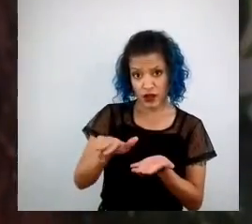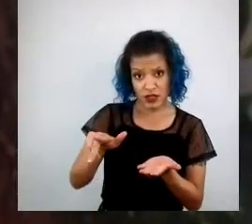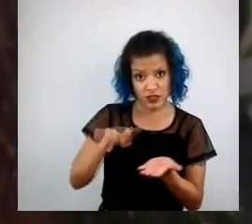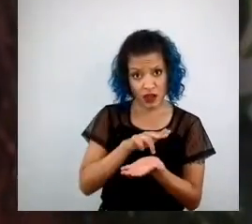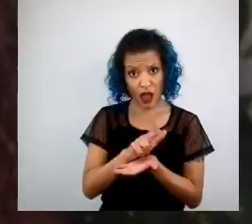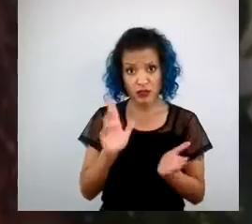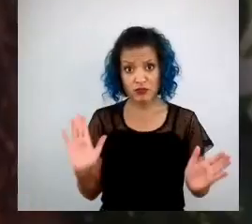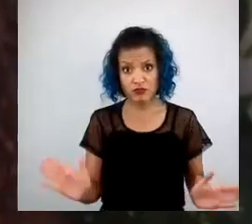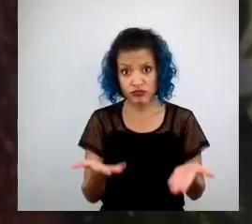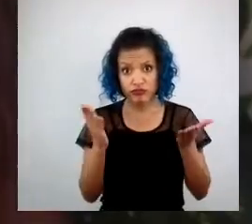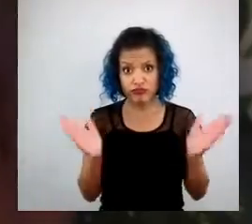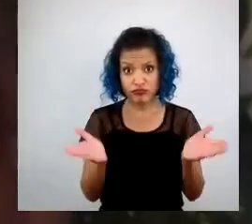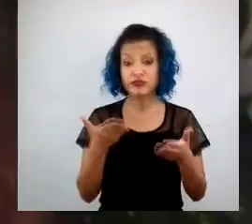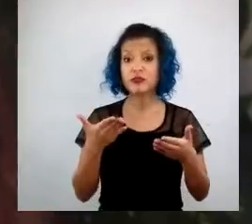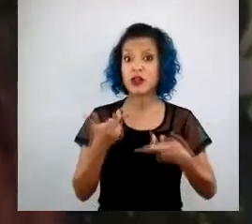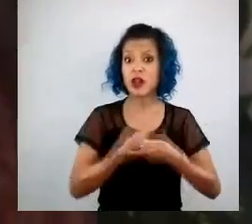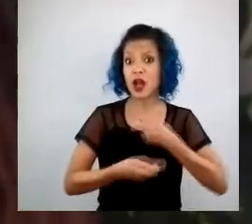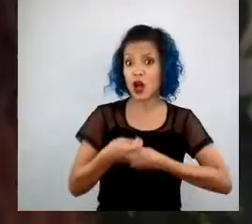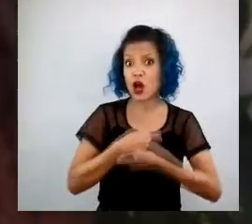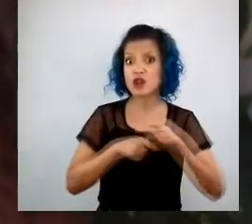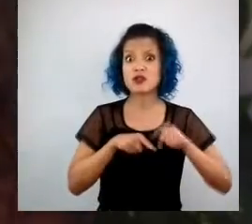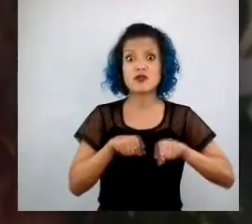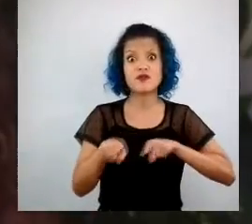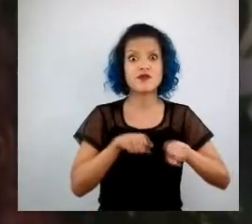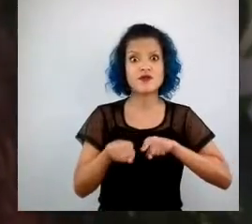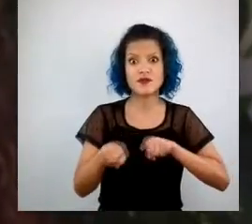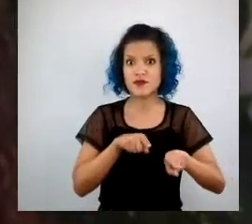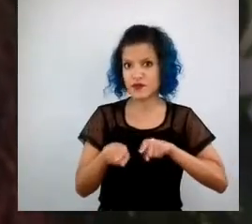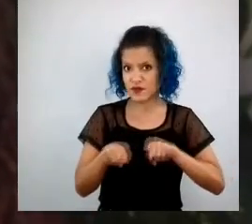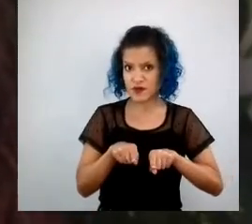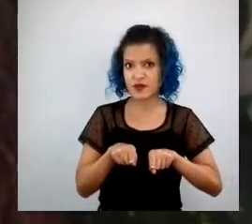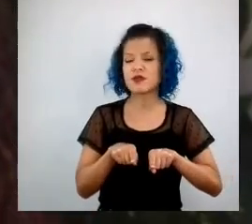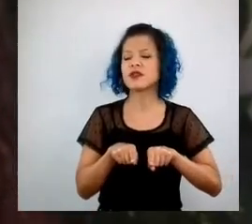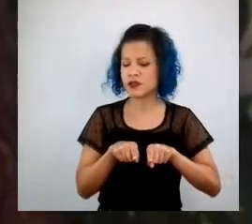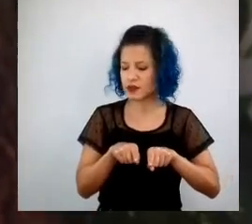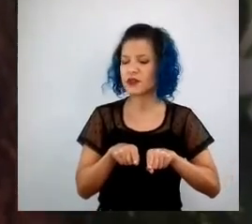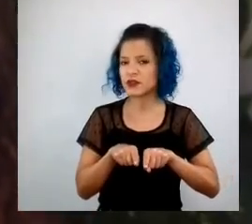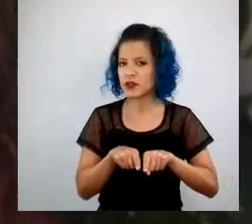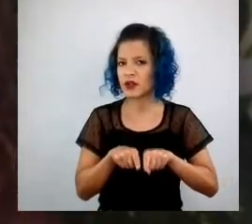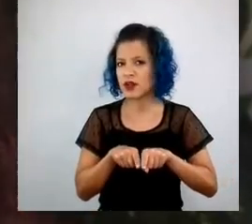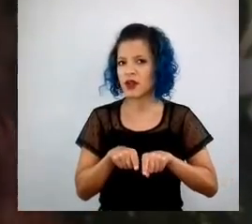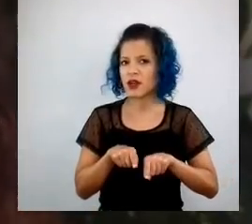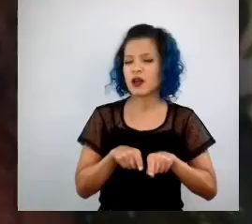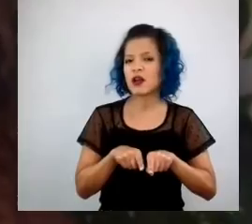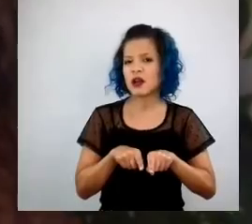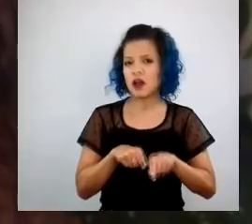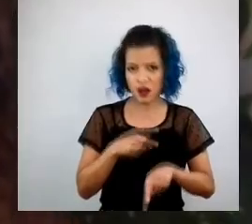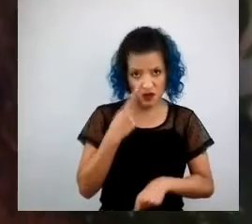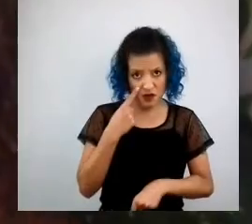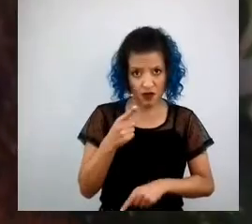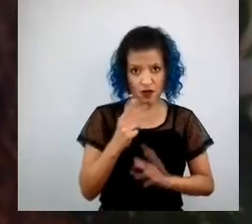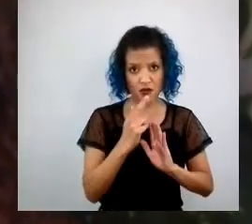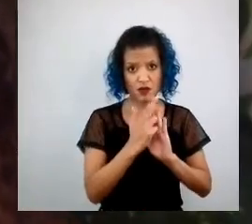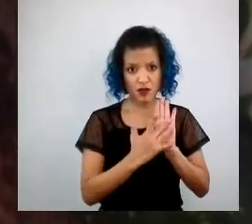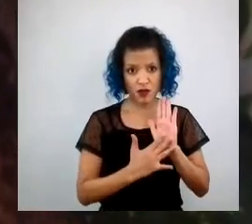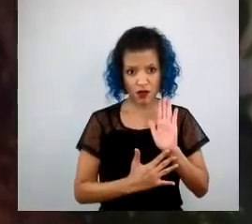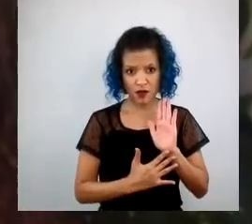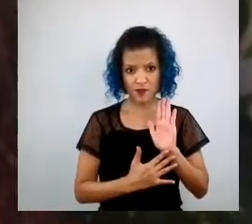nos negócios. Né? De acordo até com um relatório da McKinsey,